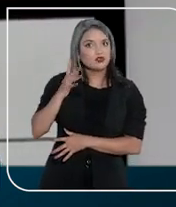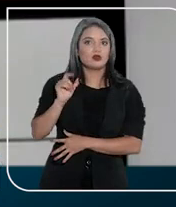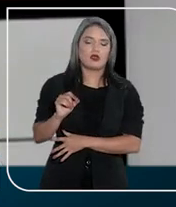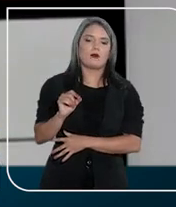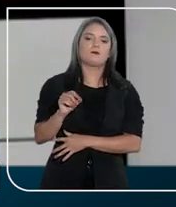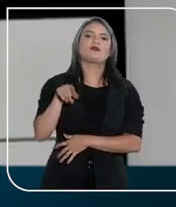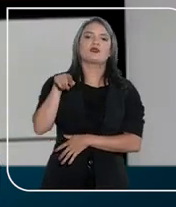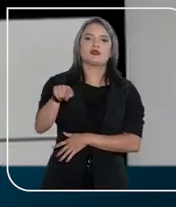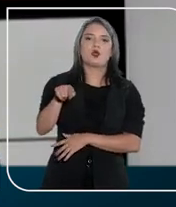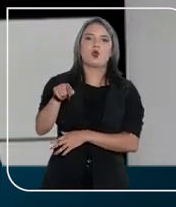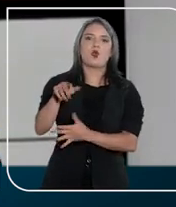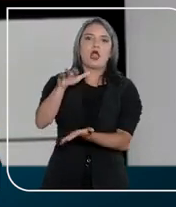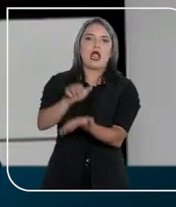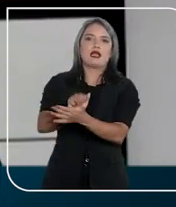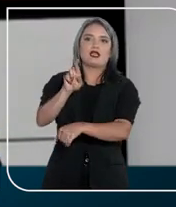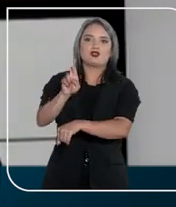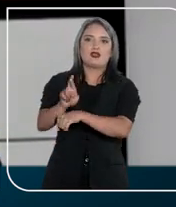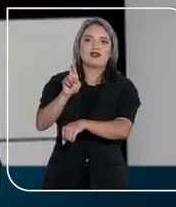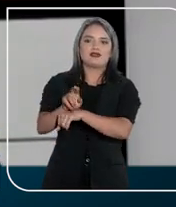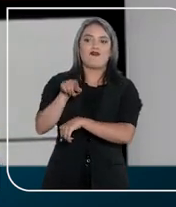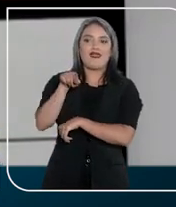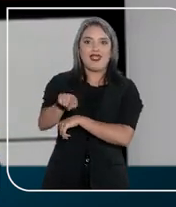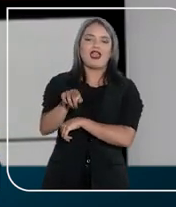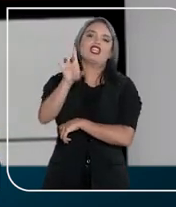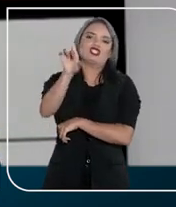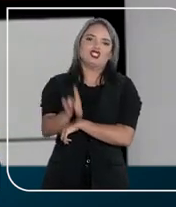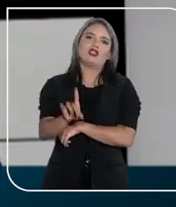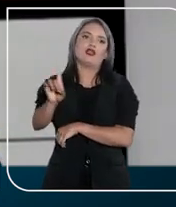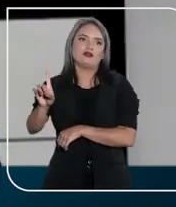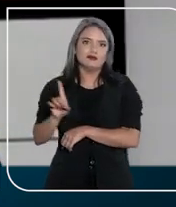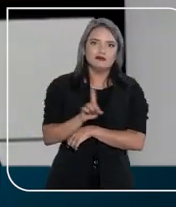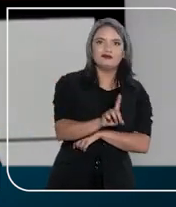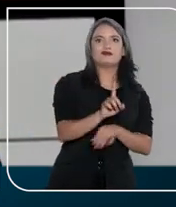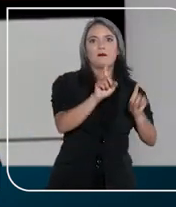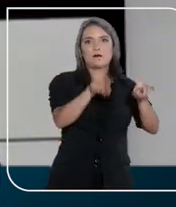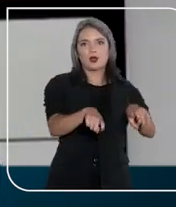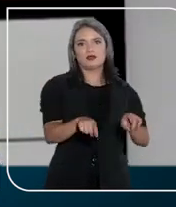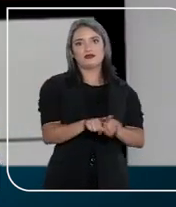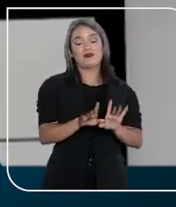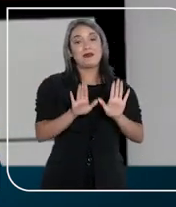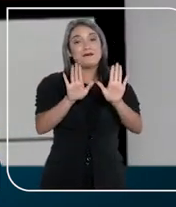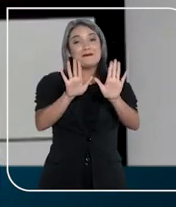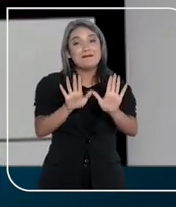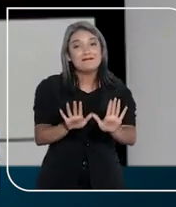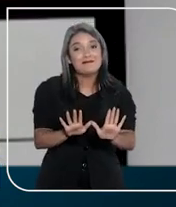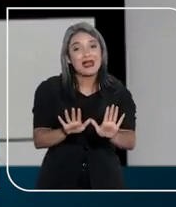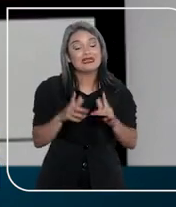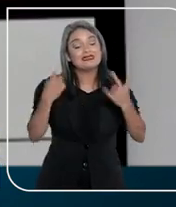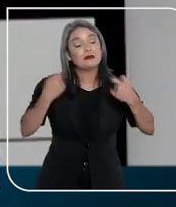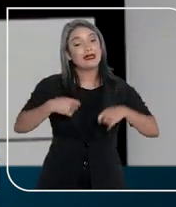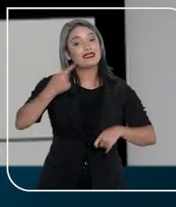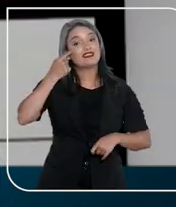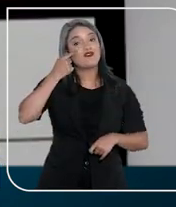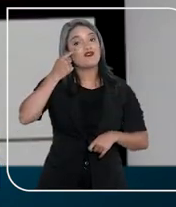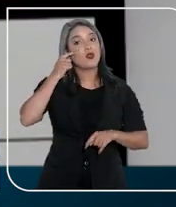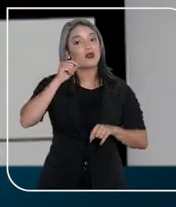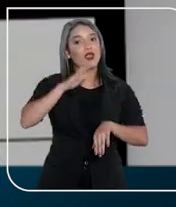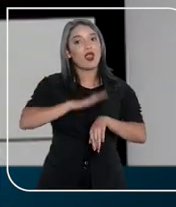candidato passa a ter direito. Agora, nós temos que tomar um cuidado com a questão do lapso